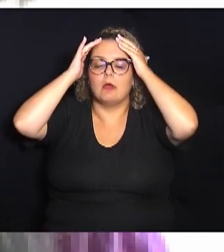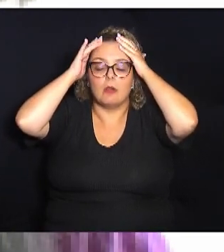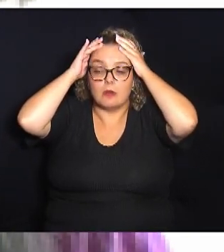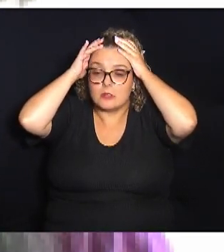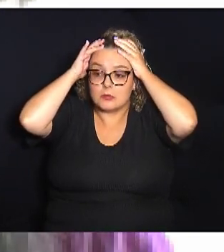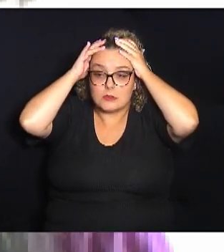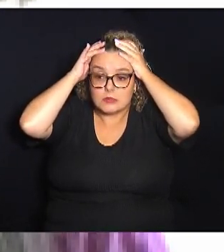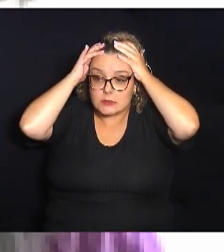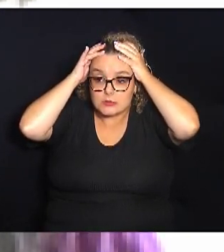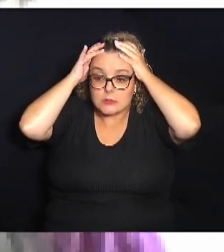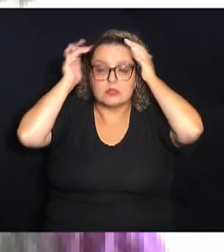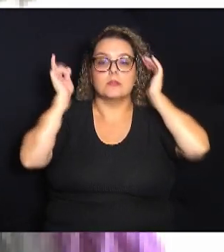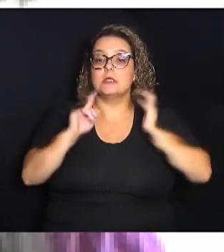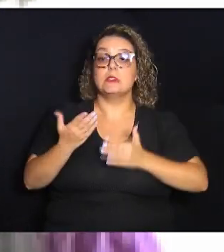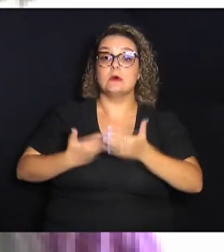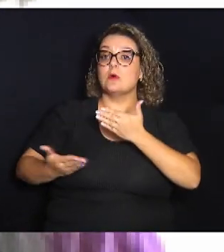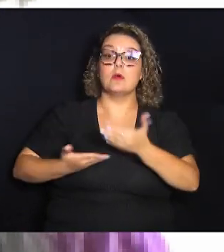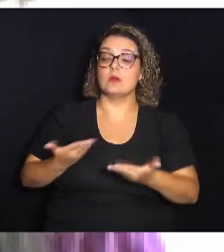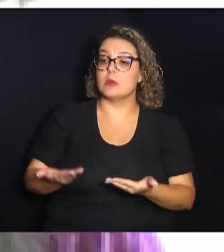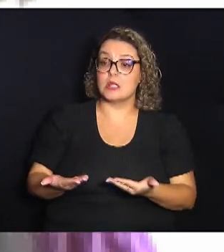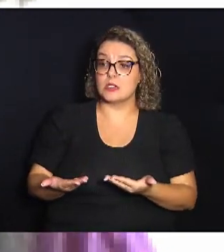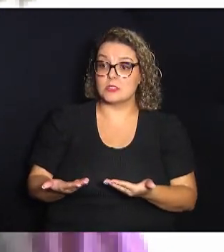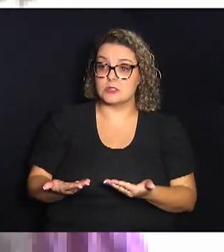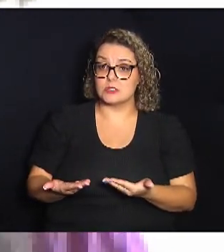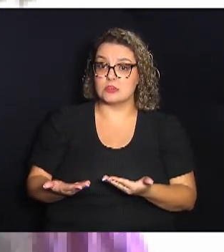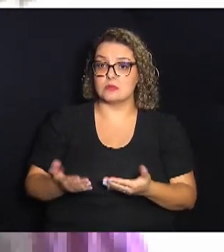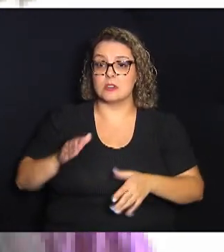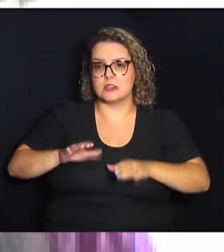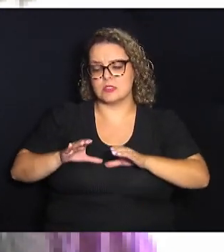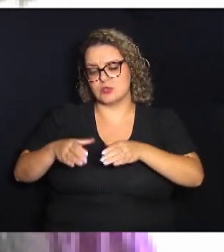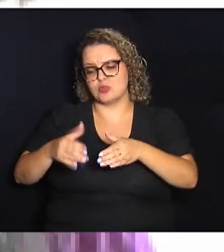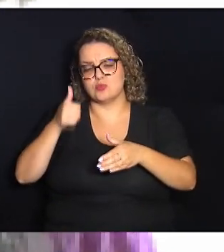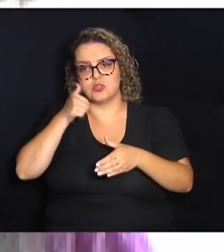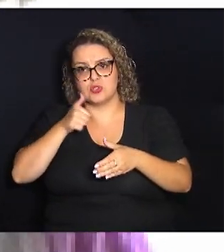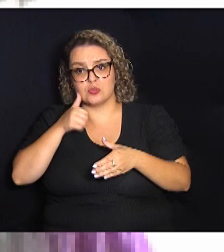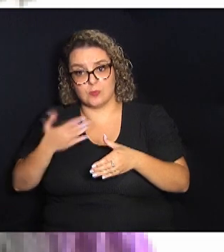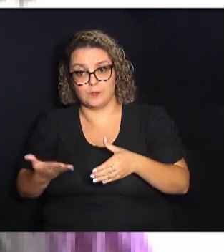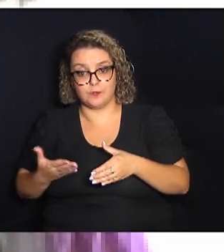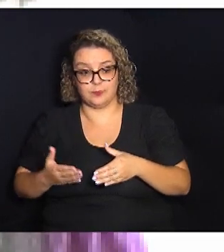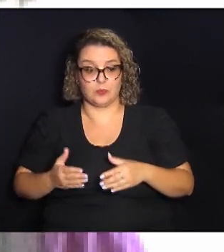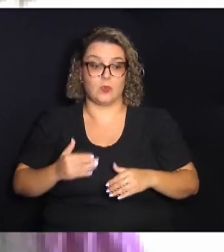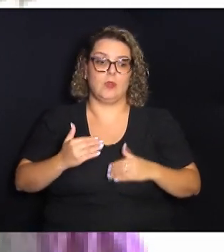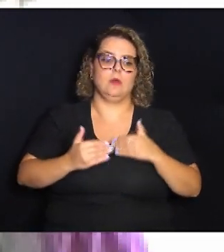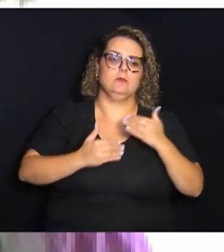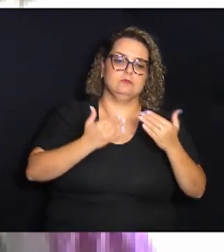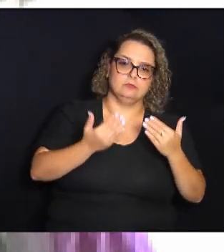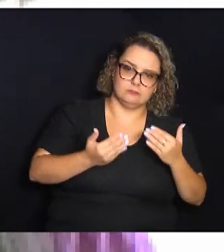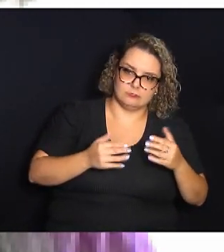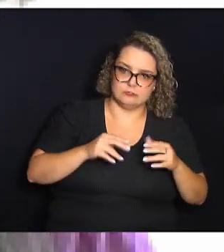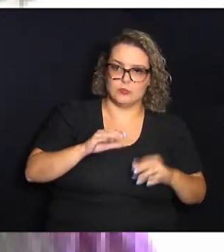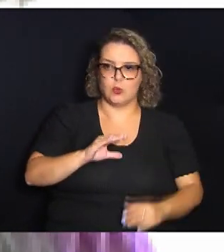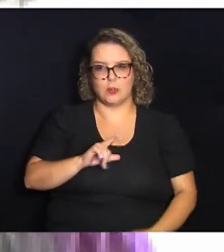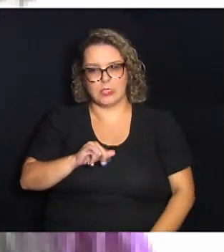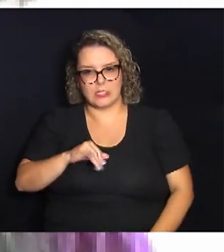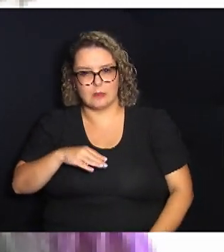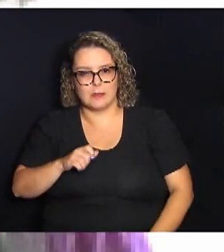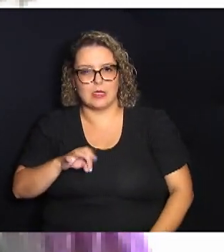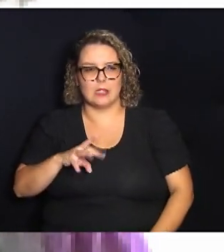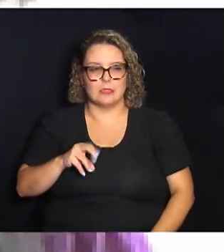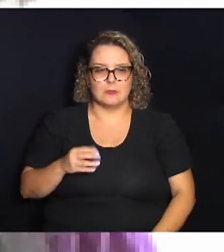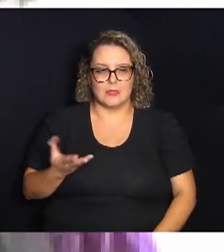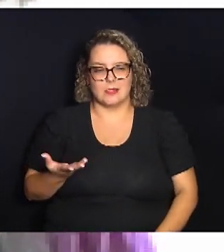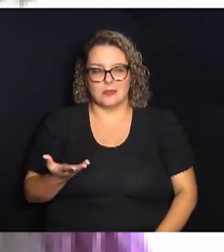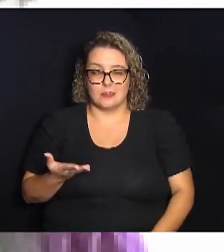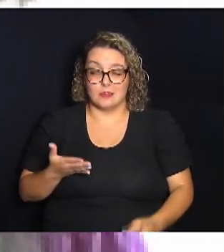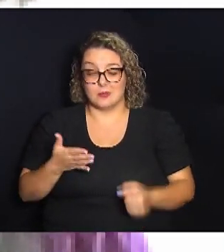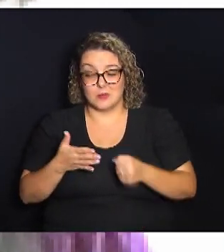elas não compartilham isso. Mesmo às vezes em grupo de meninas, o assunto pode girar em torno do climatério, mas é meio velado. A